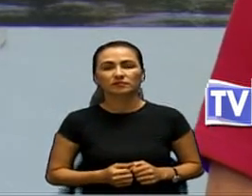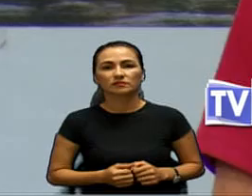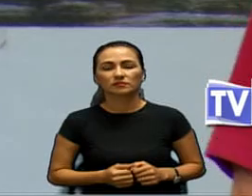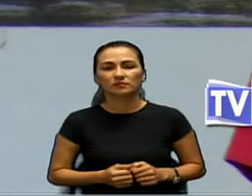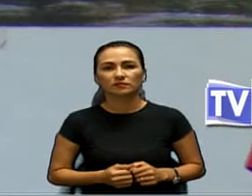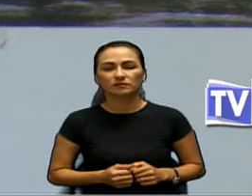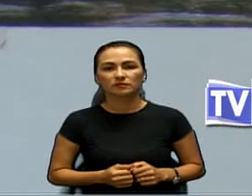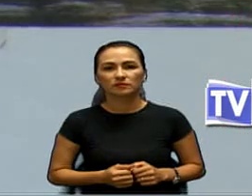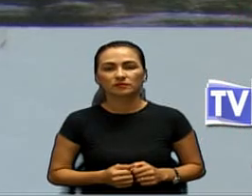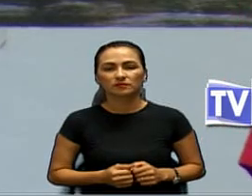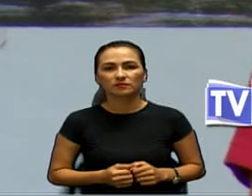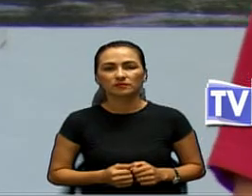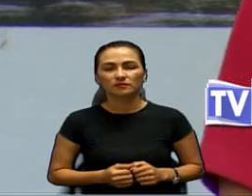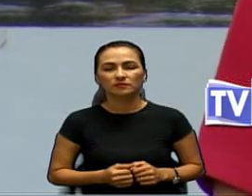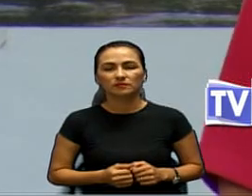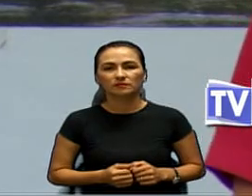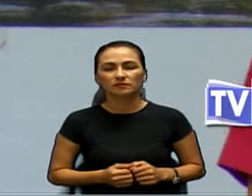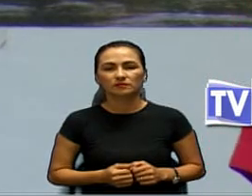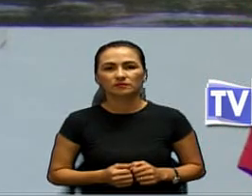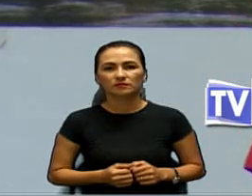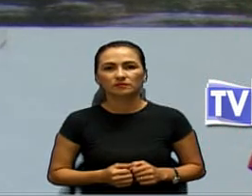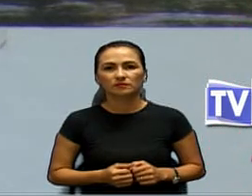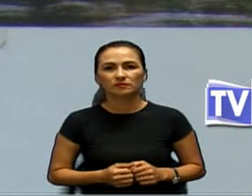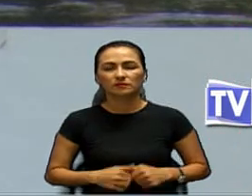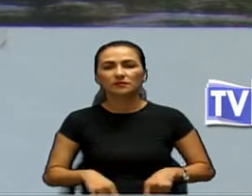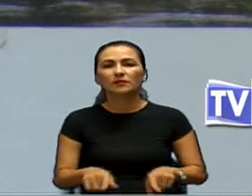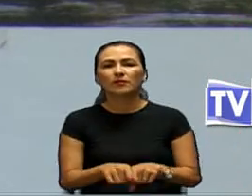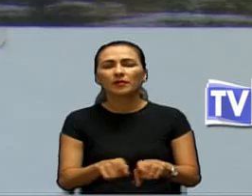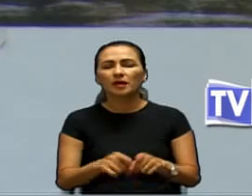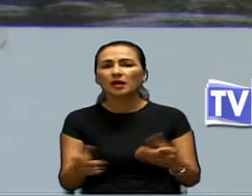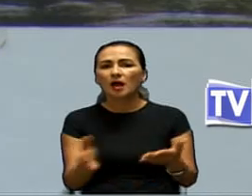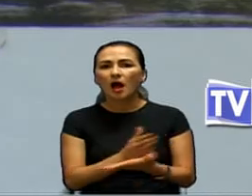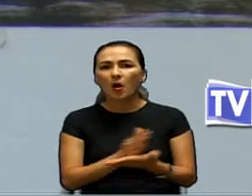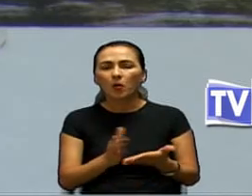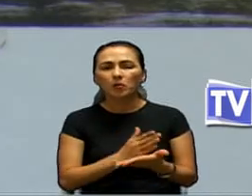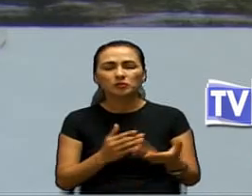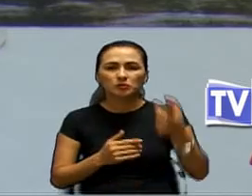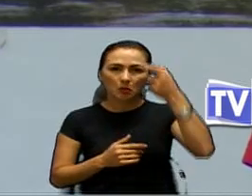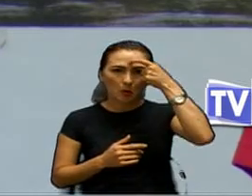e também às pessoas que pensam como eu.